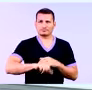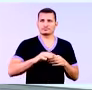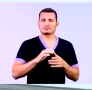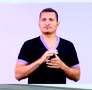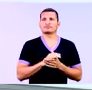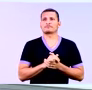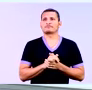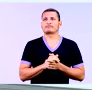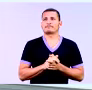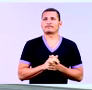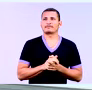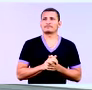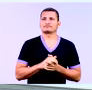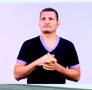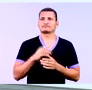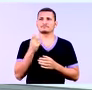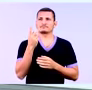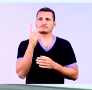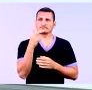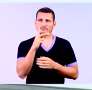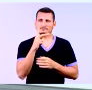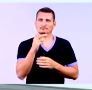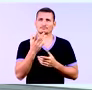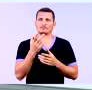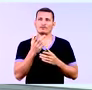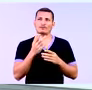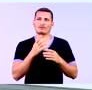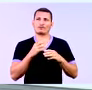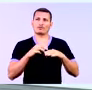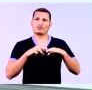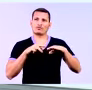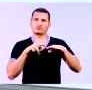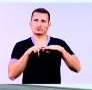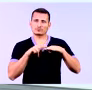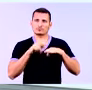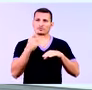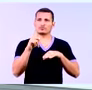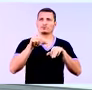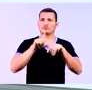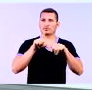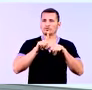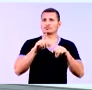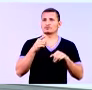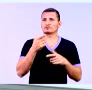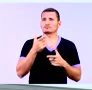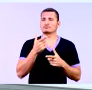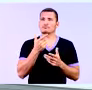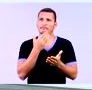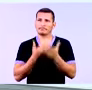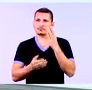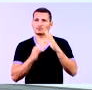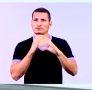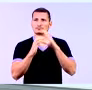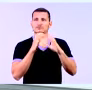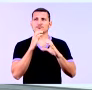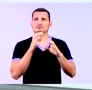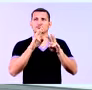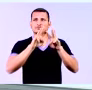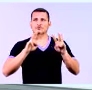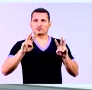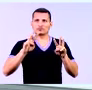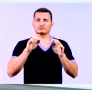aí o seu roteador, o seu modem não está ligado no no-break, você perdeu a comunicação com o site.